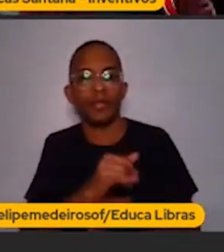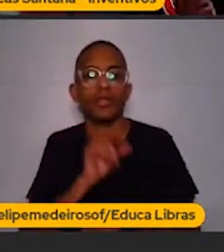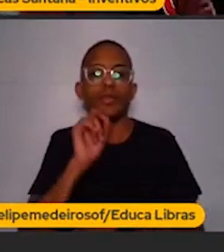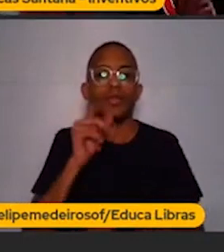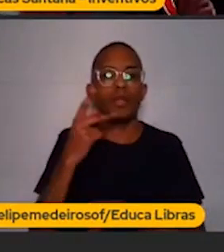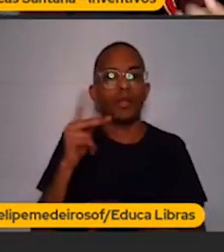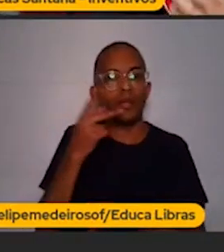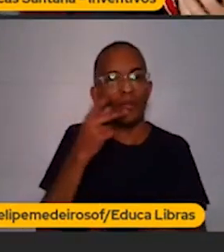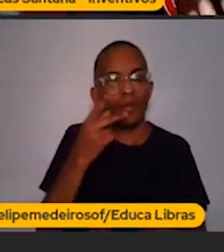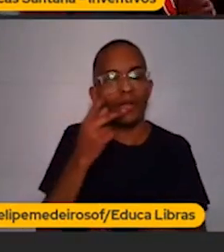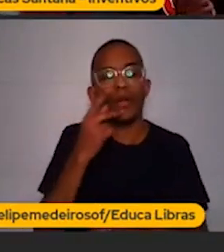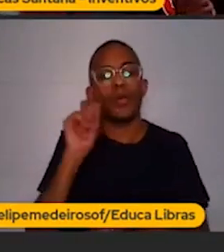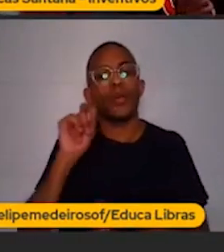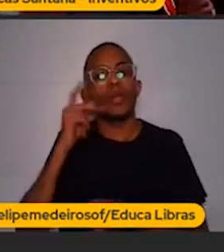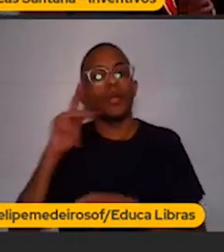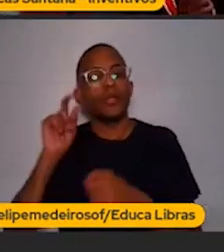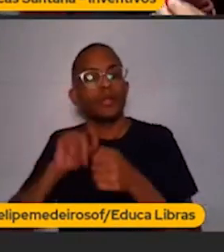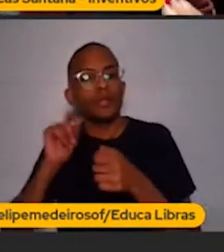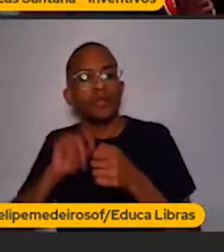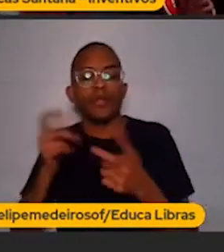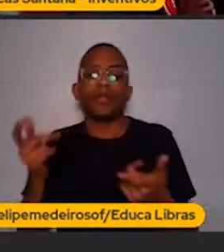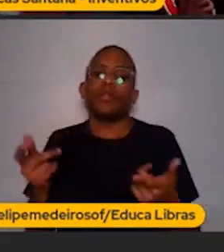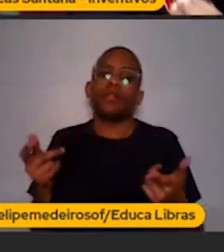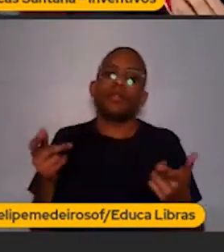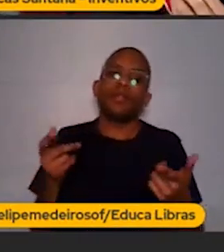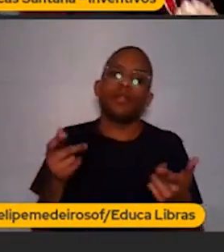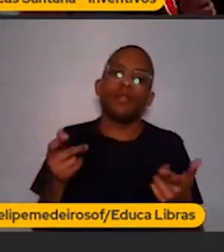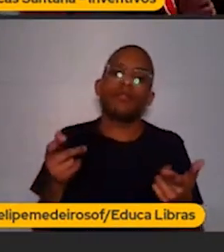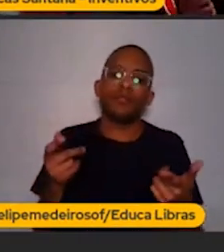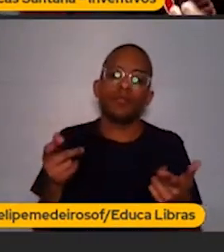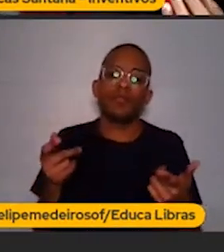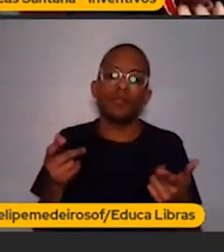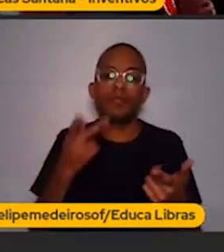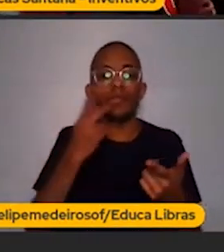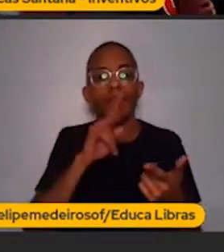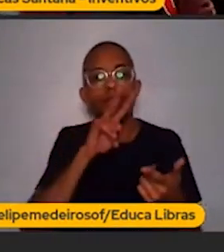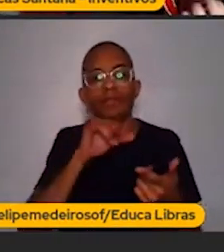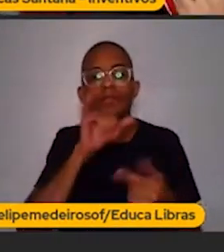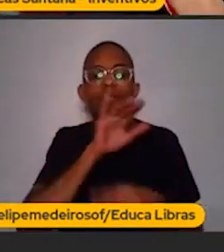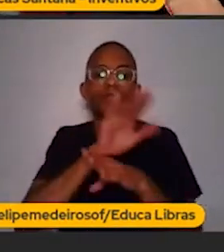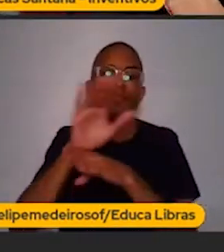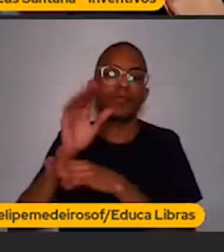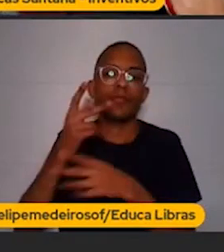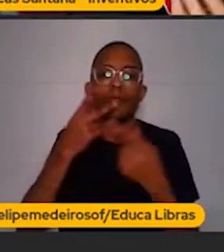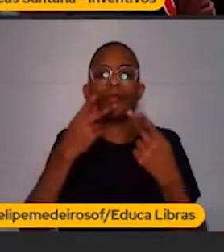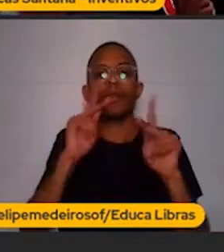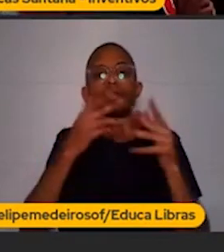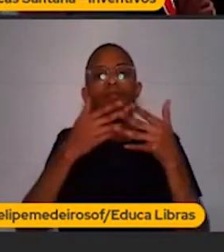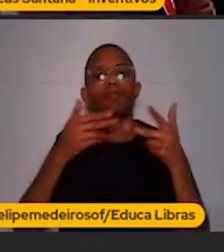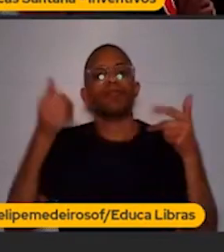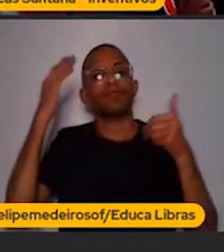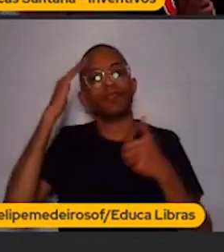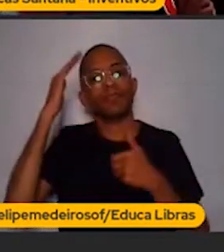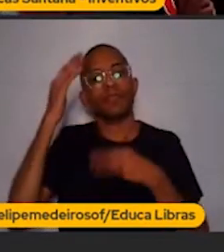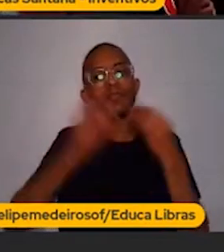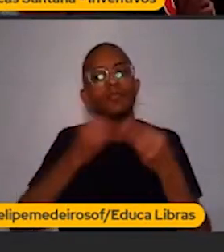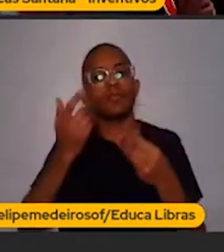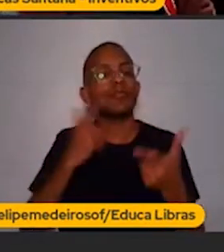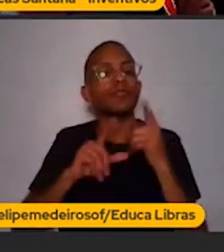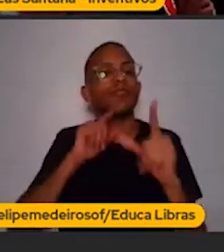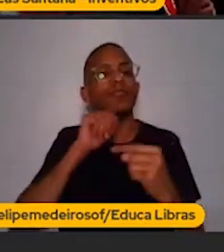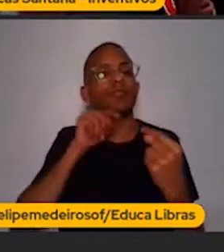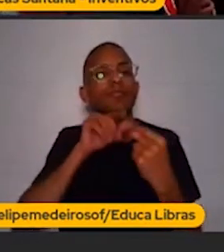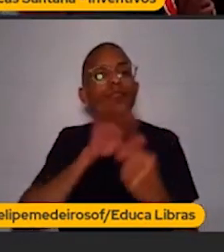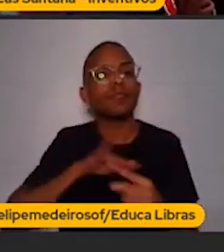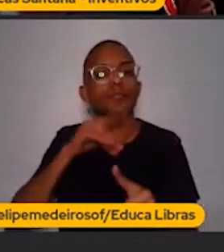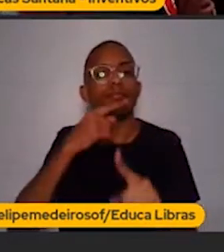sobre o que ele faz, sobre o que ele vê, isso daqui ele vai te dar uma noção muito melhor de como você consegue afetar positivamente